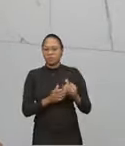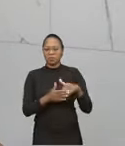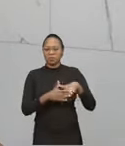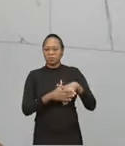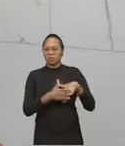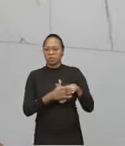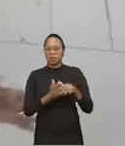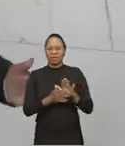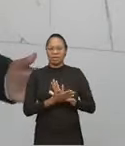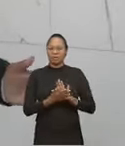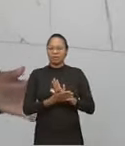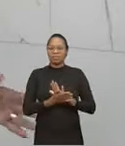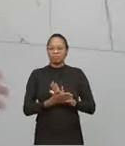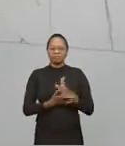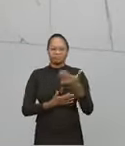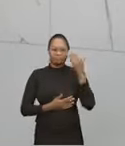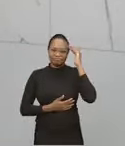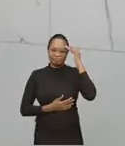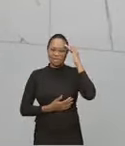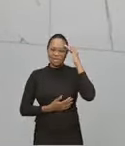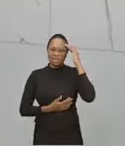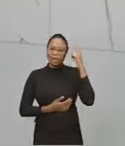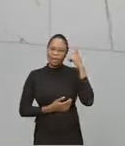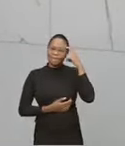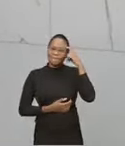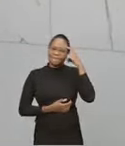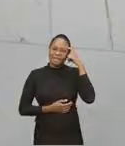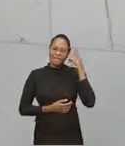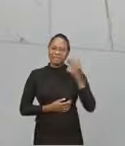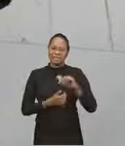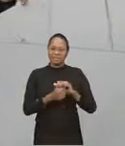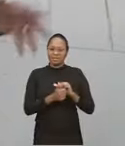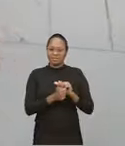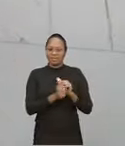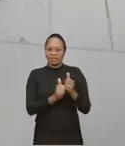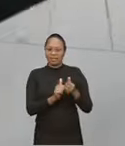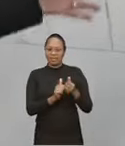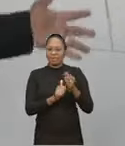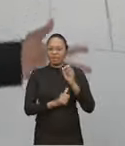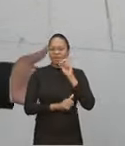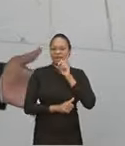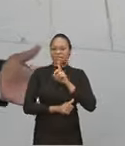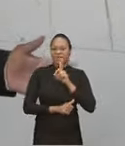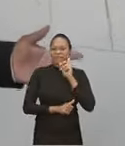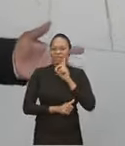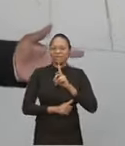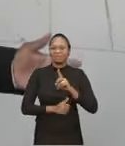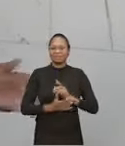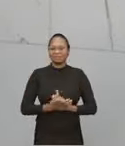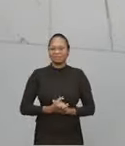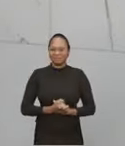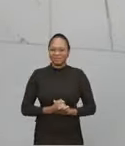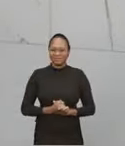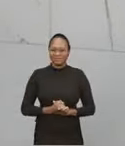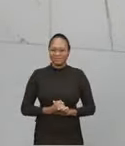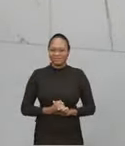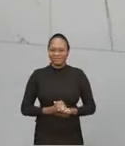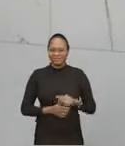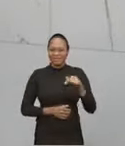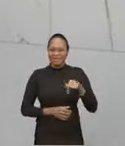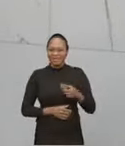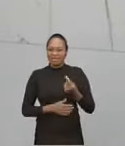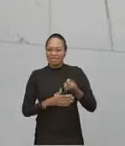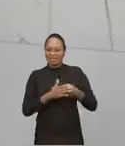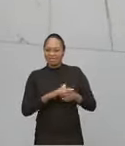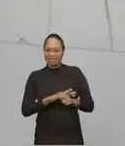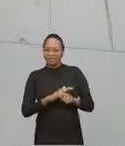Ferreira. Mas não entende, ele pensa que o esporte aqui é o esporte americano, futebol americano. Aqui tem que investir no